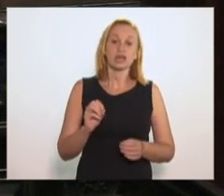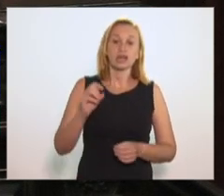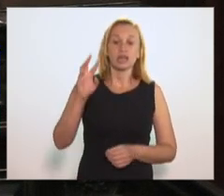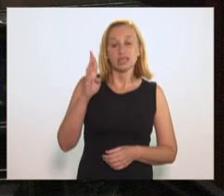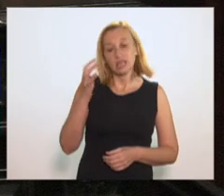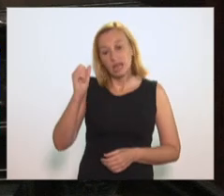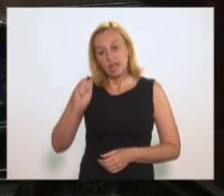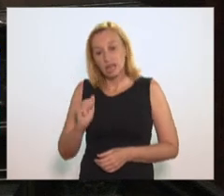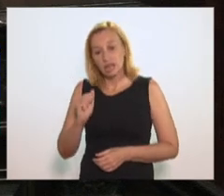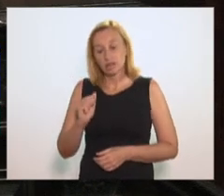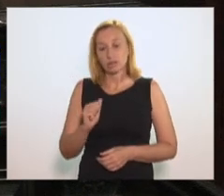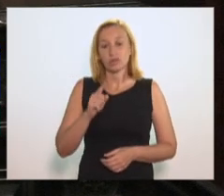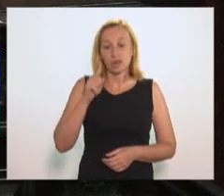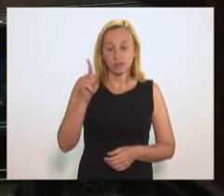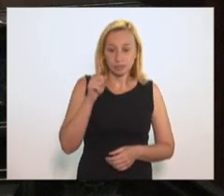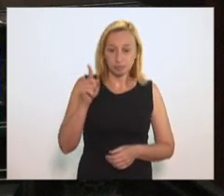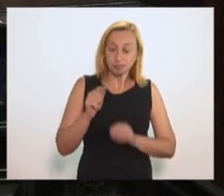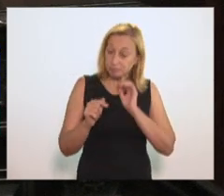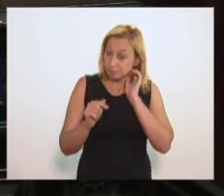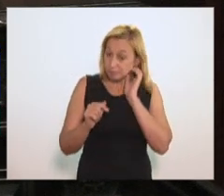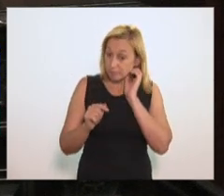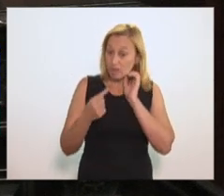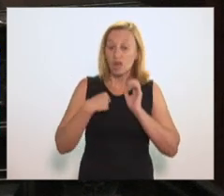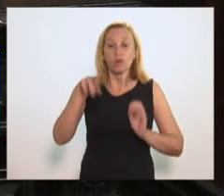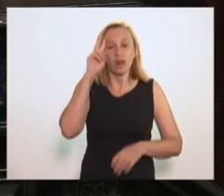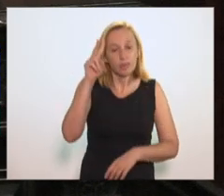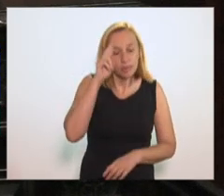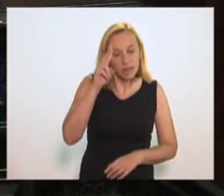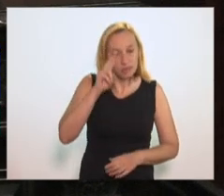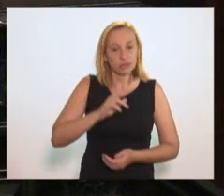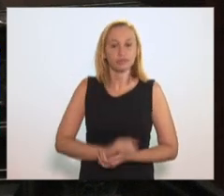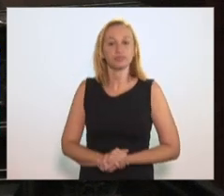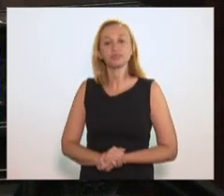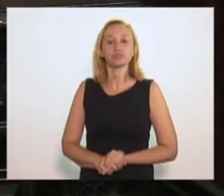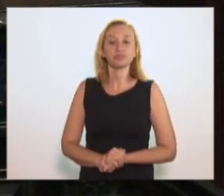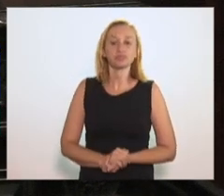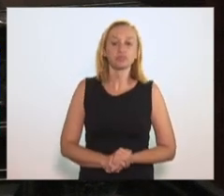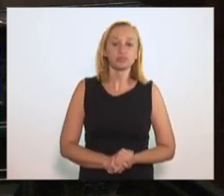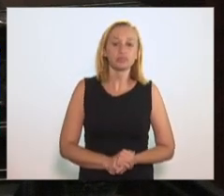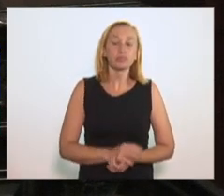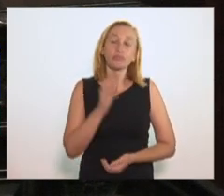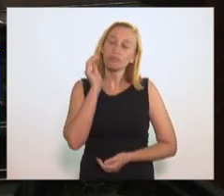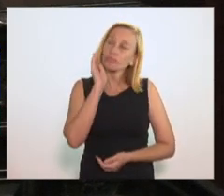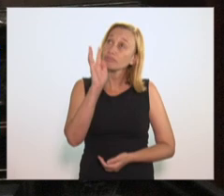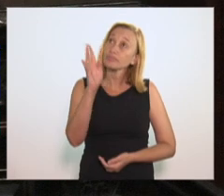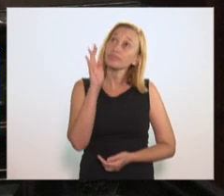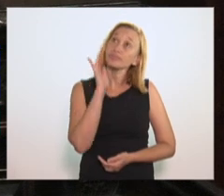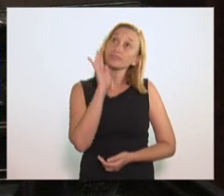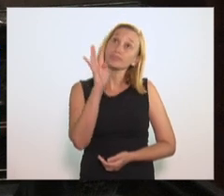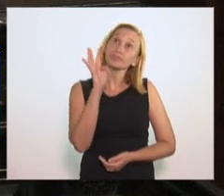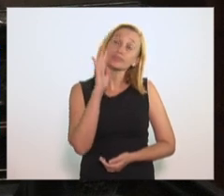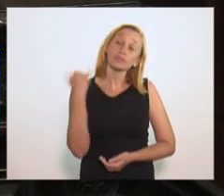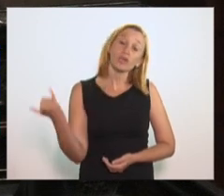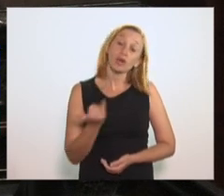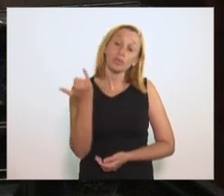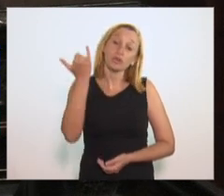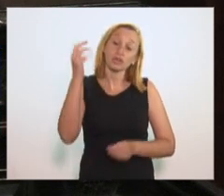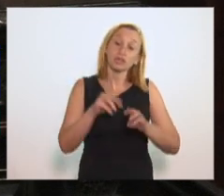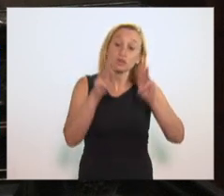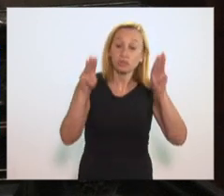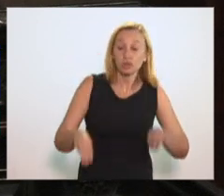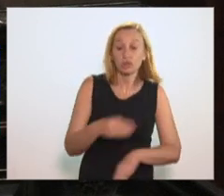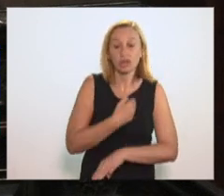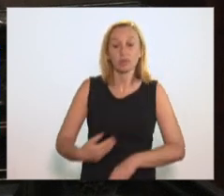para o Museu da República e eu me lembrava disso e imaginava a importância do Museu da República